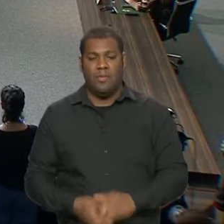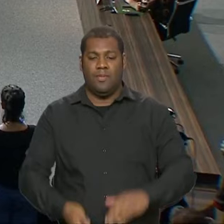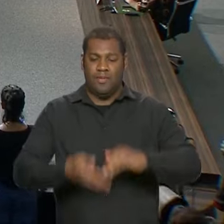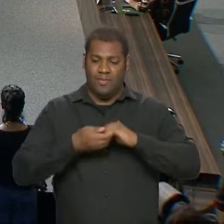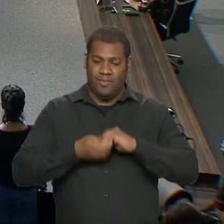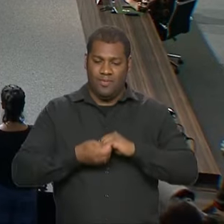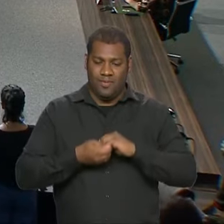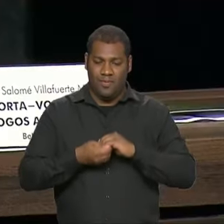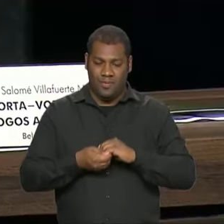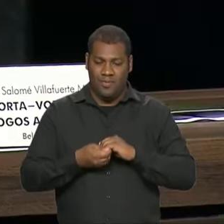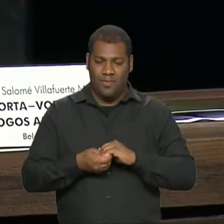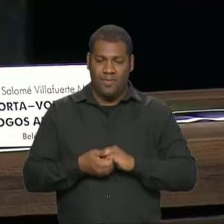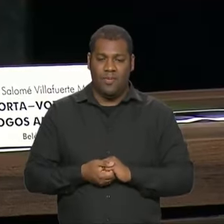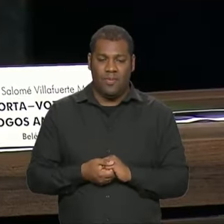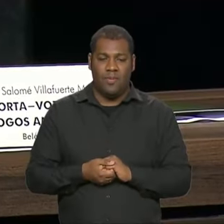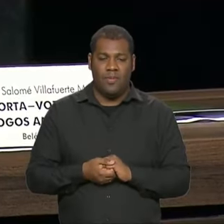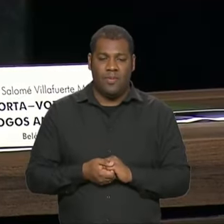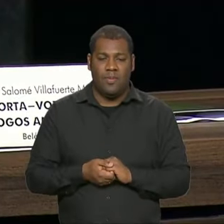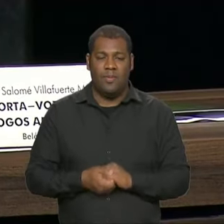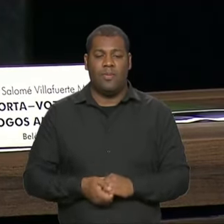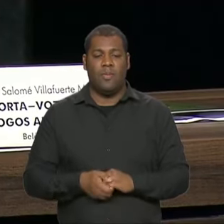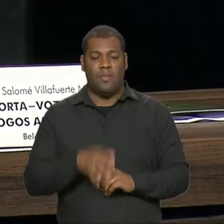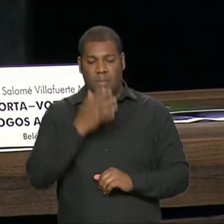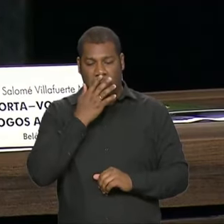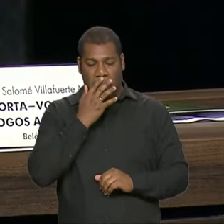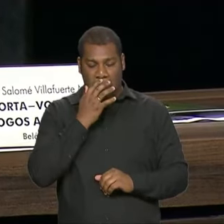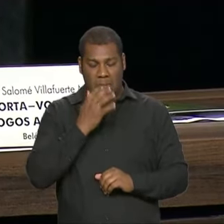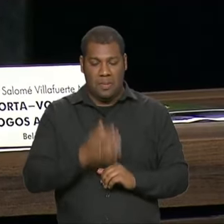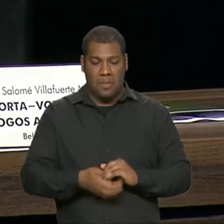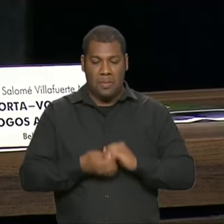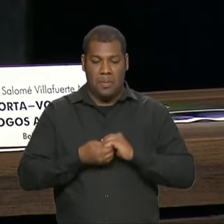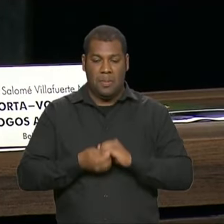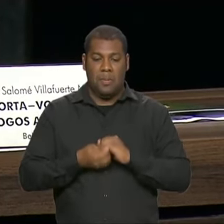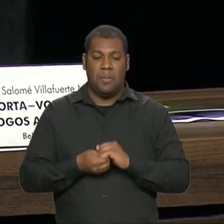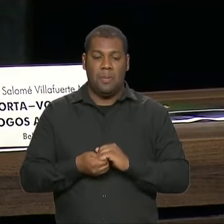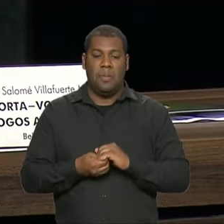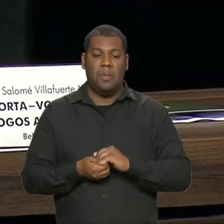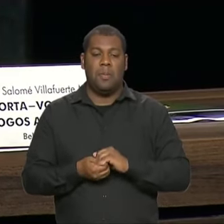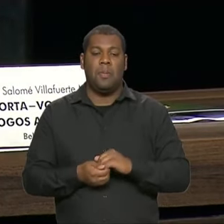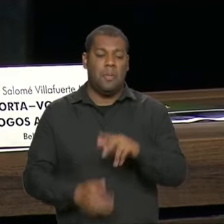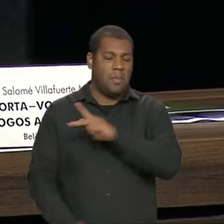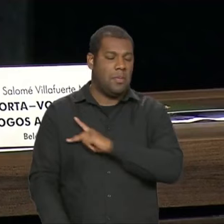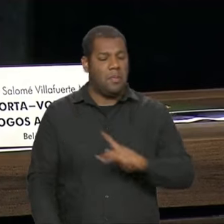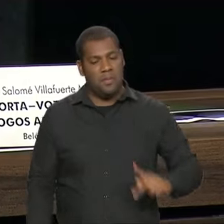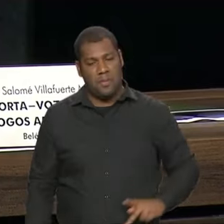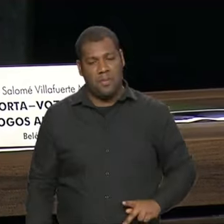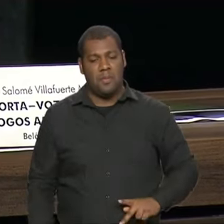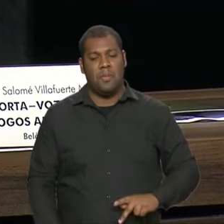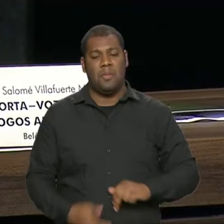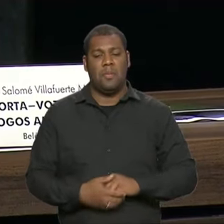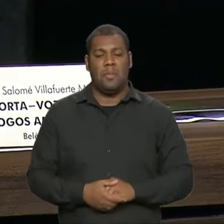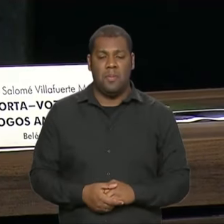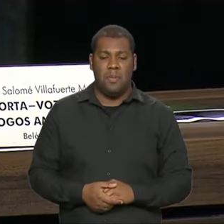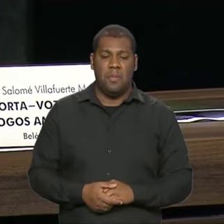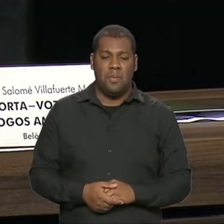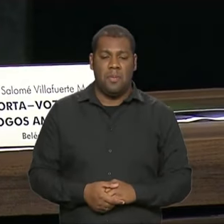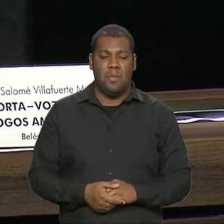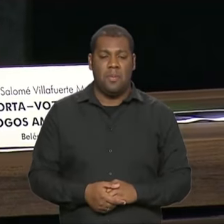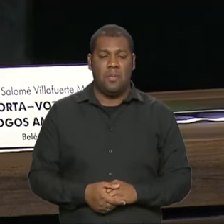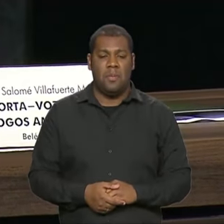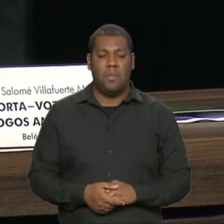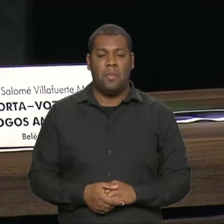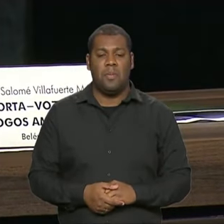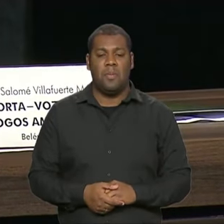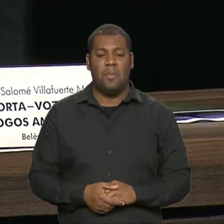Saludamos, ¿se escucha? Saludamos a presidentes, delegaciones de los estados,